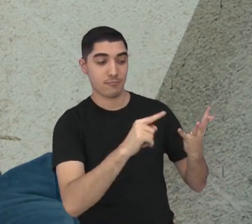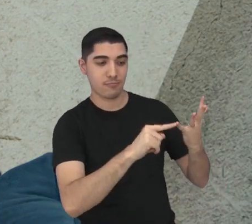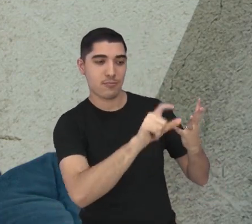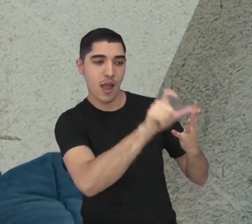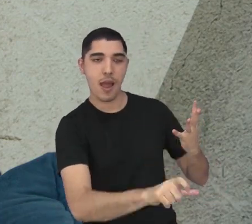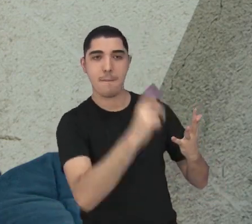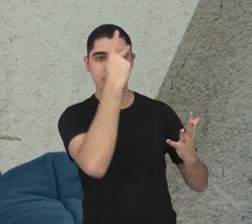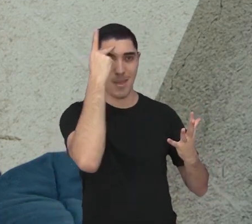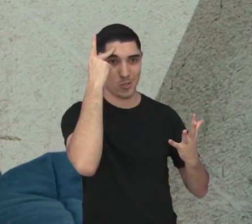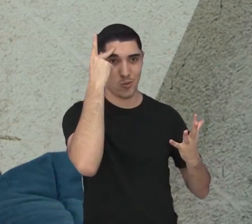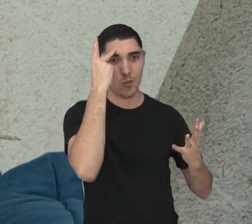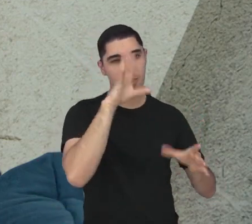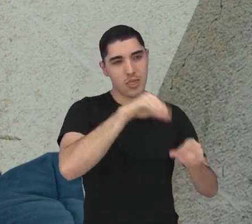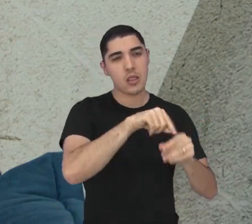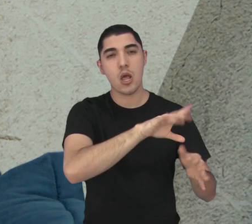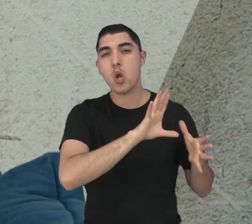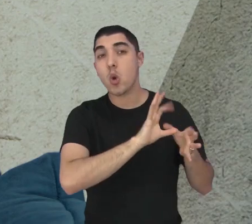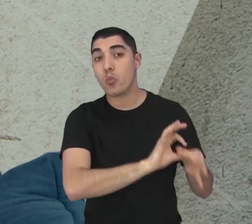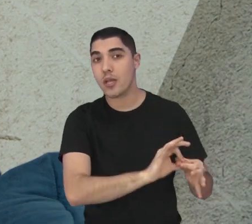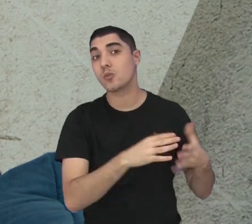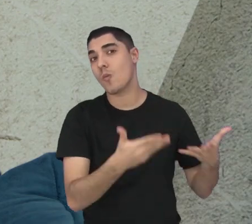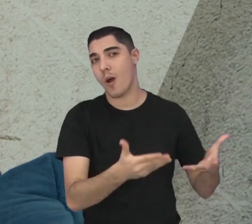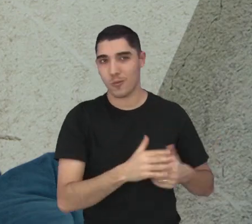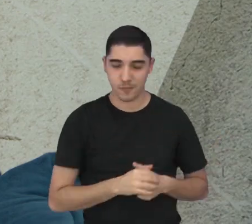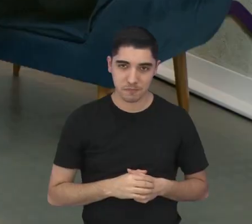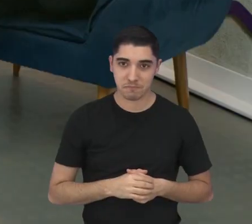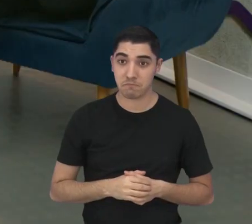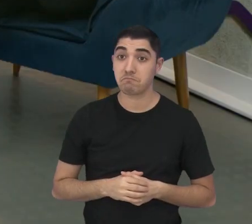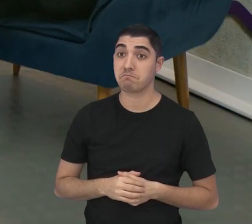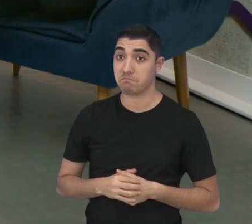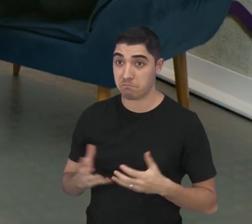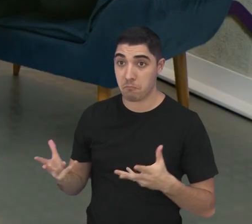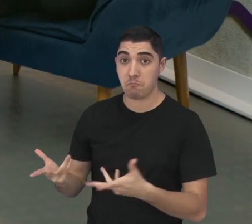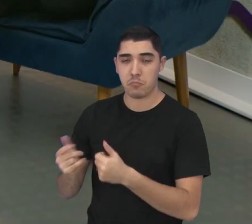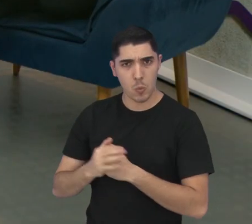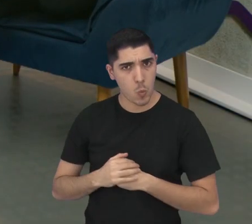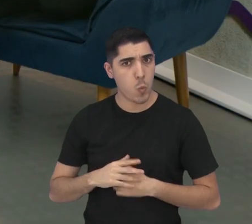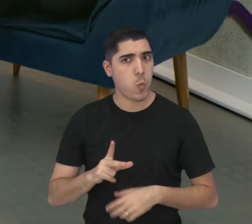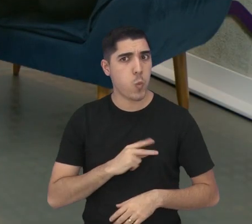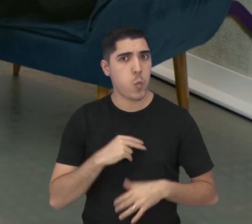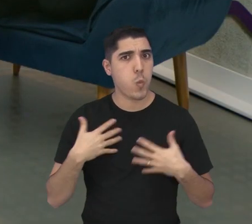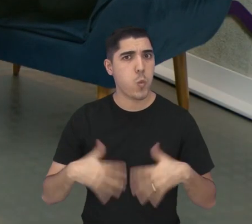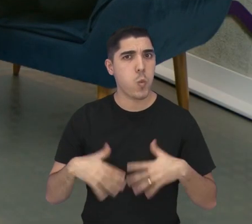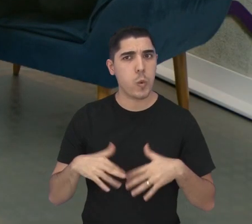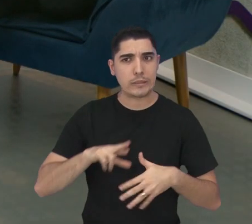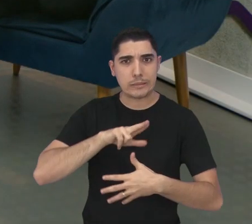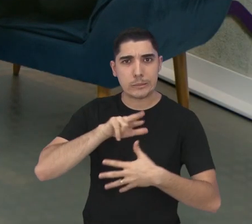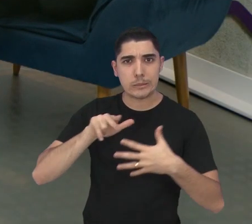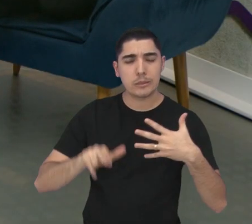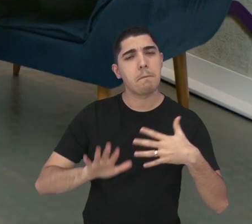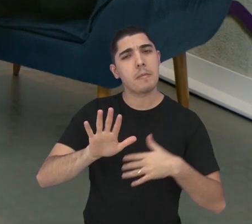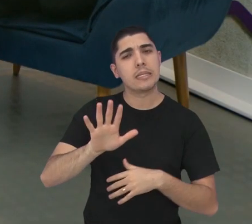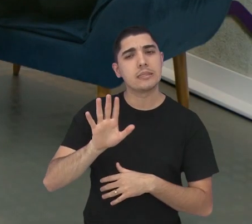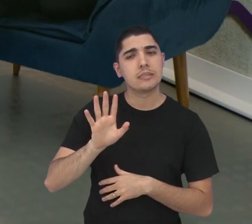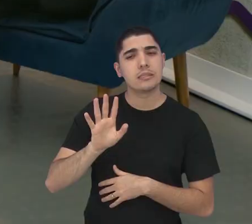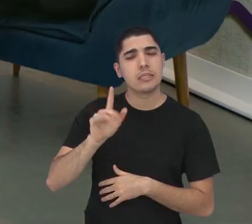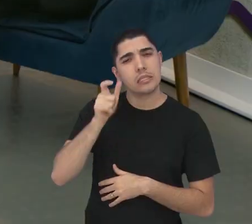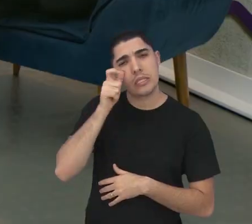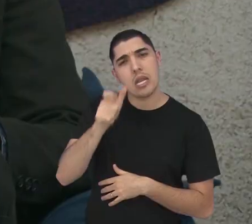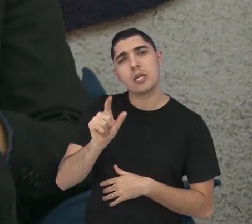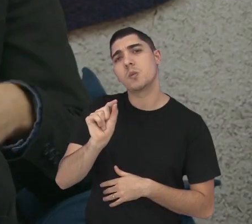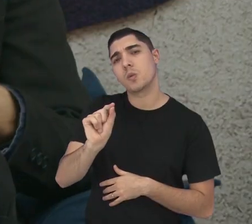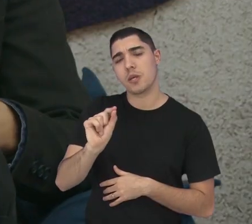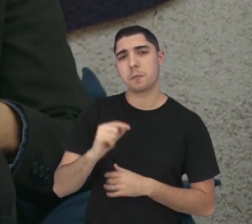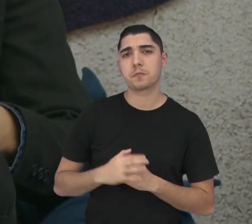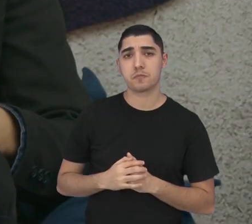o indivíduo inserido em todo esse contexto. Bem extenso, né, Samuel? Bastante coisa. Mas é interessante a gente observar,